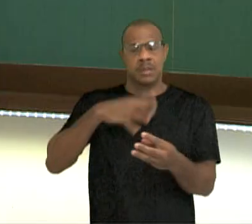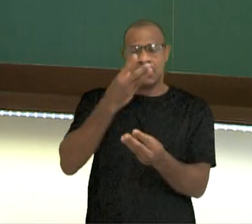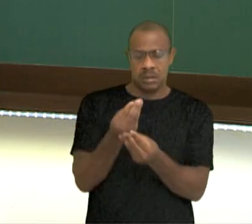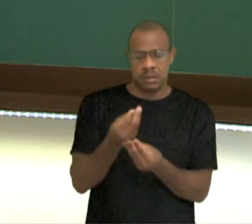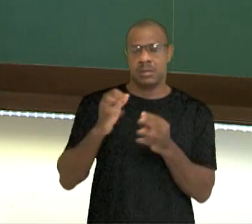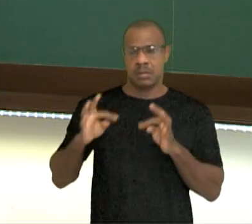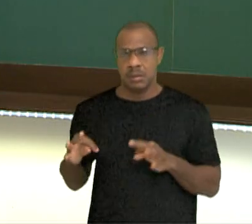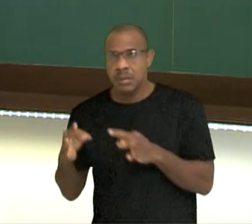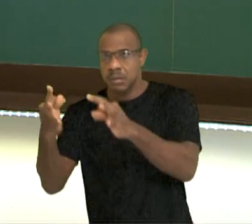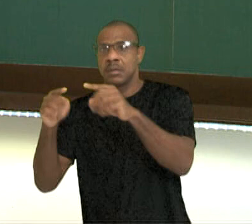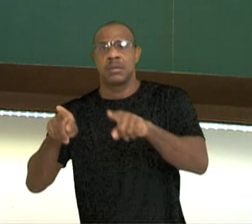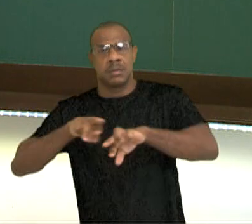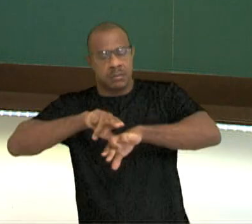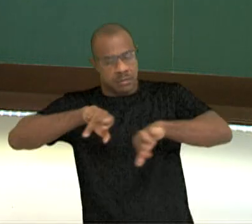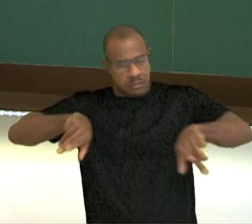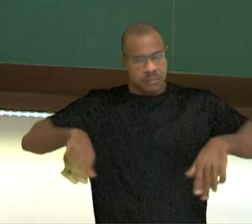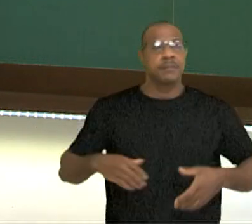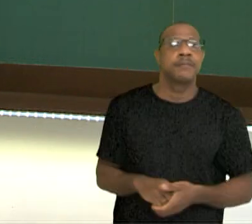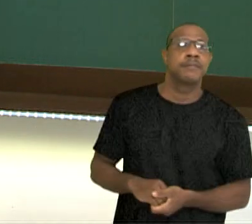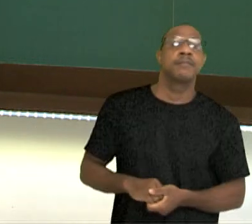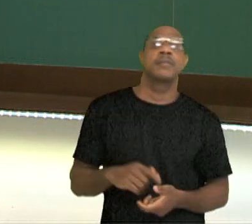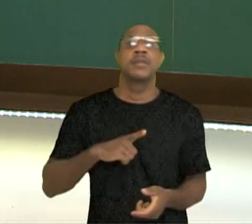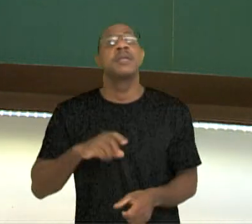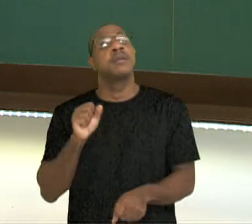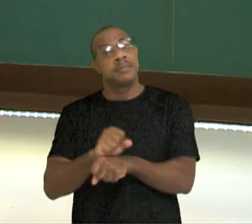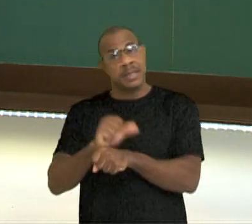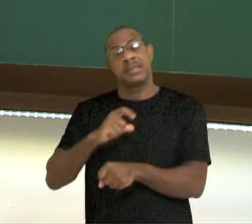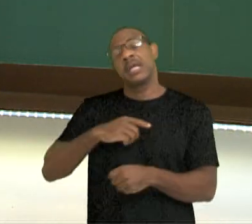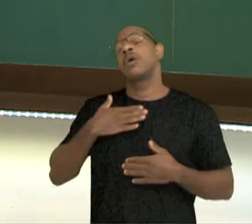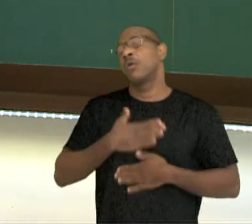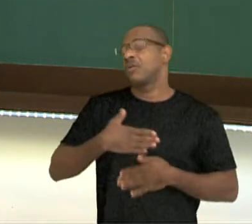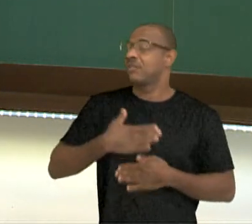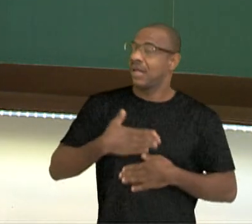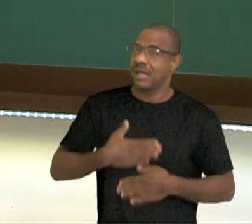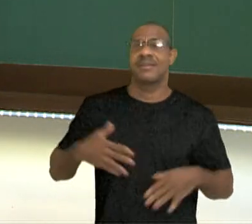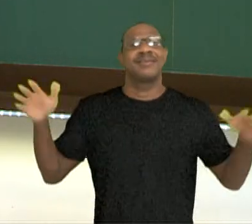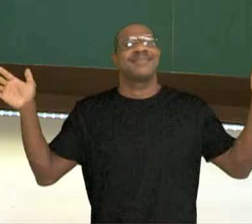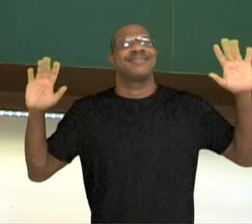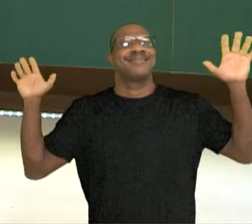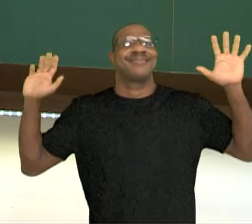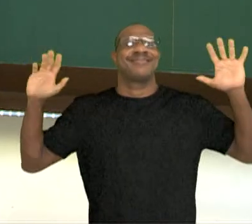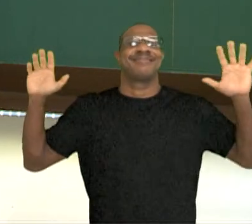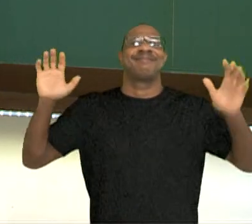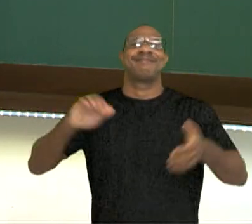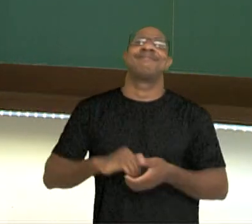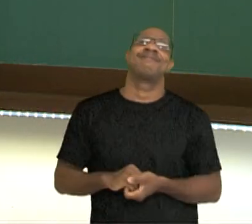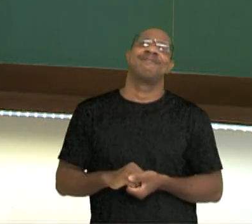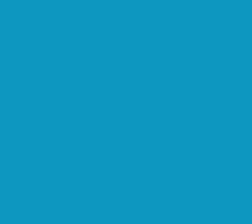tecnologias. Eu espero, estudantes do 9º ano, que vocês tenham gostado e até breve!